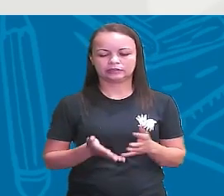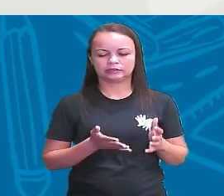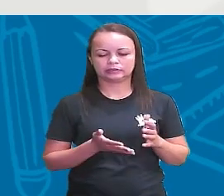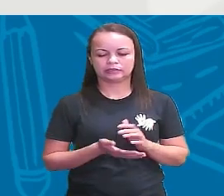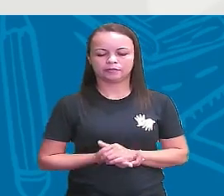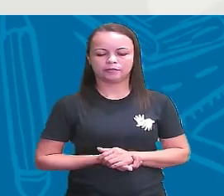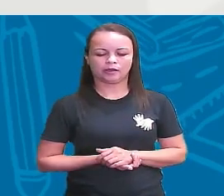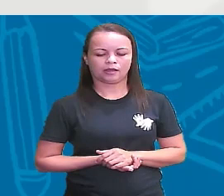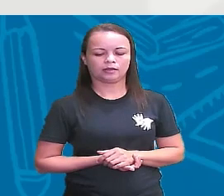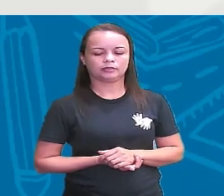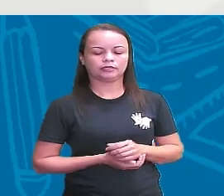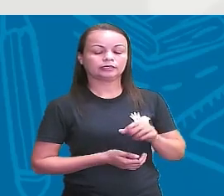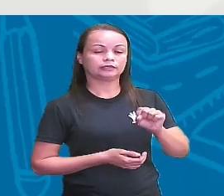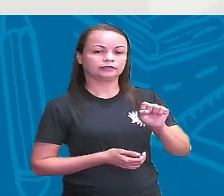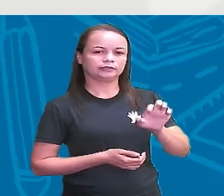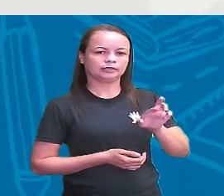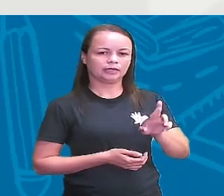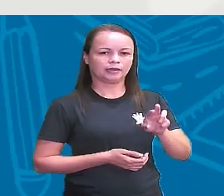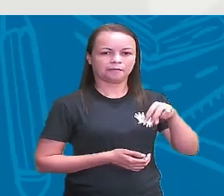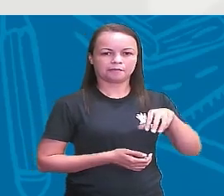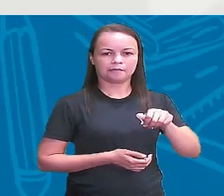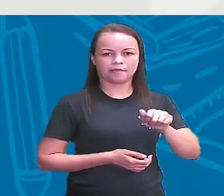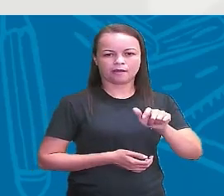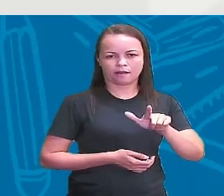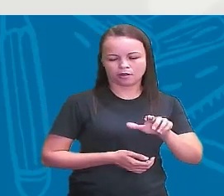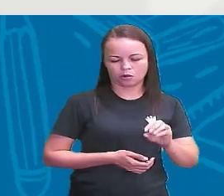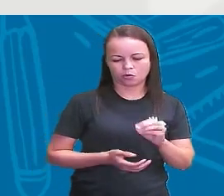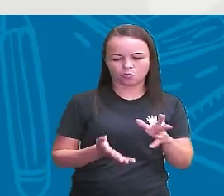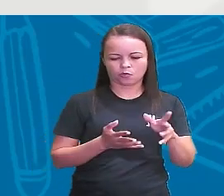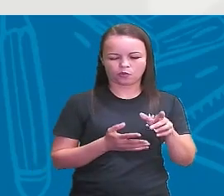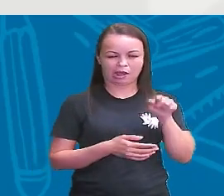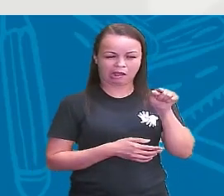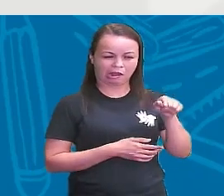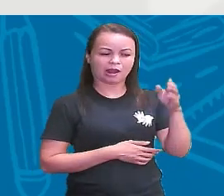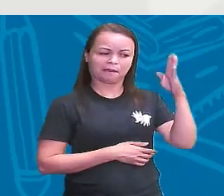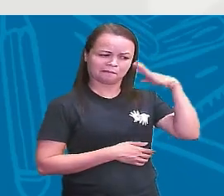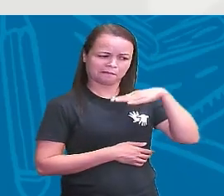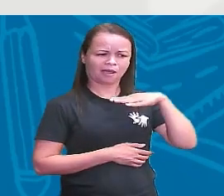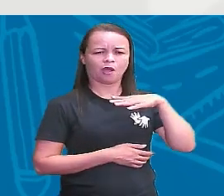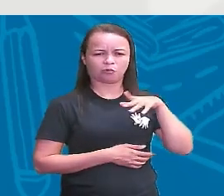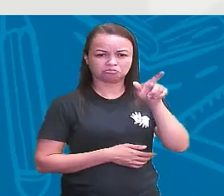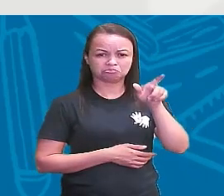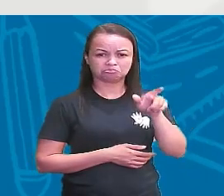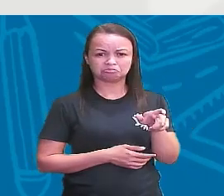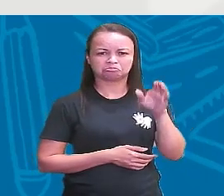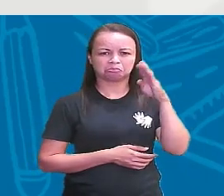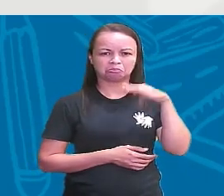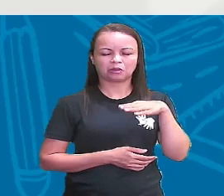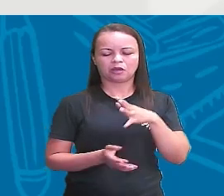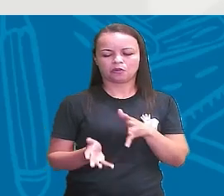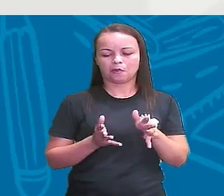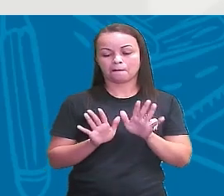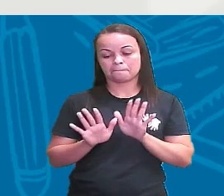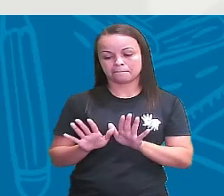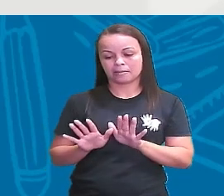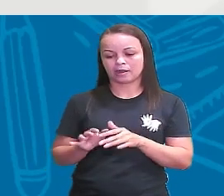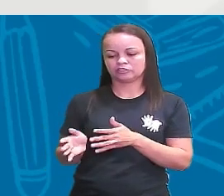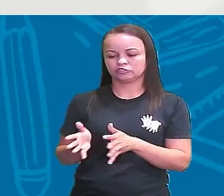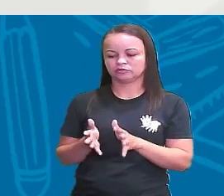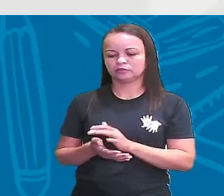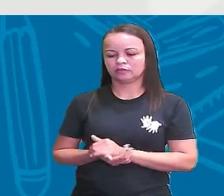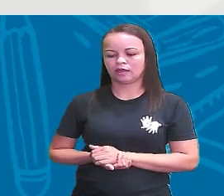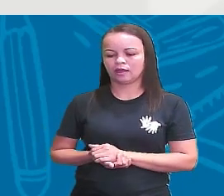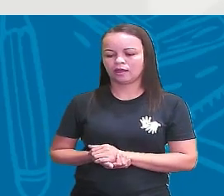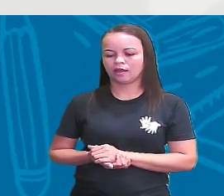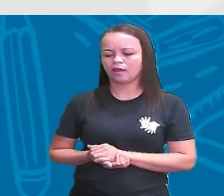Ser malo é da personalidade da pessoa. Ela é ruim, ela é mal. Mas estar malo é